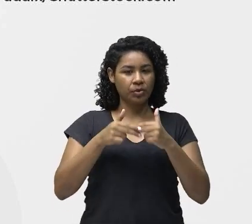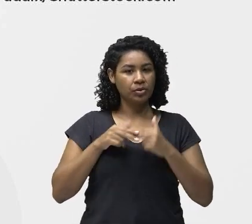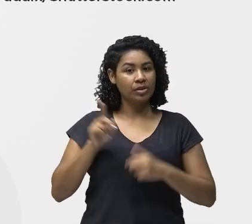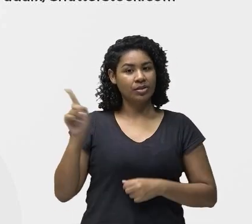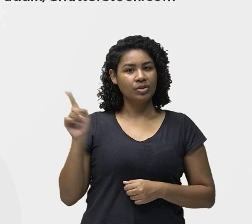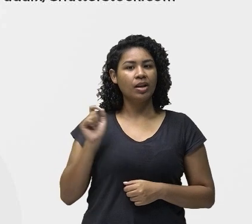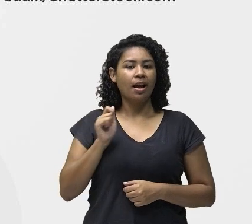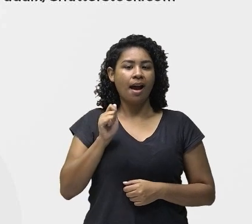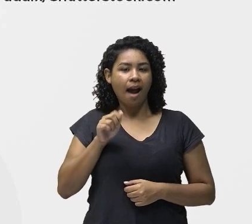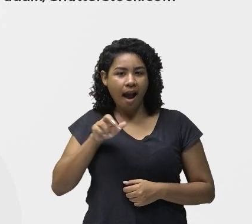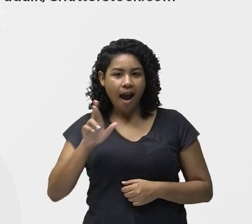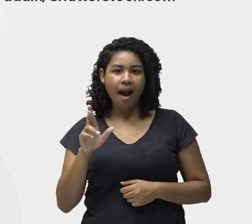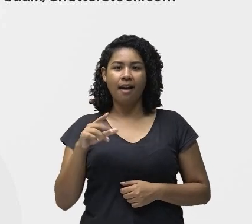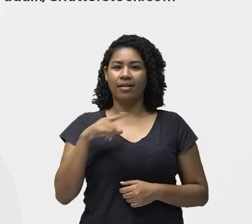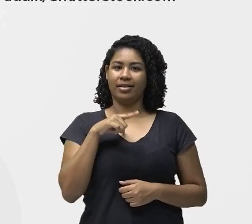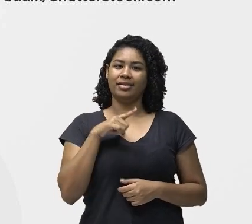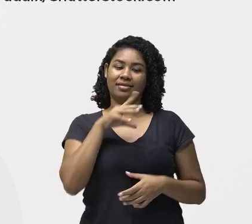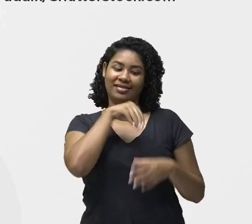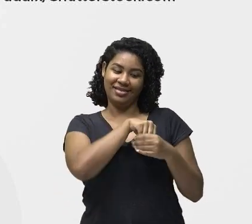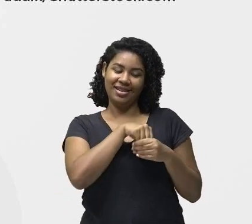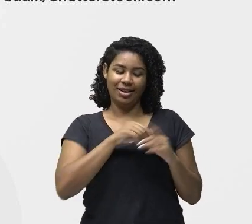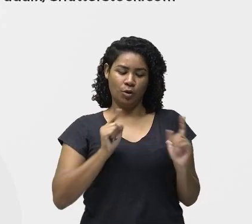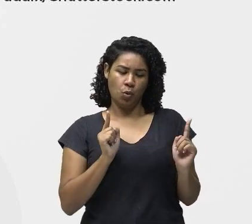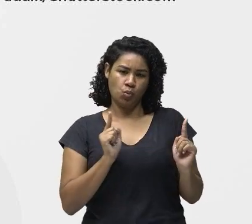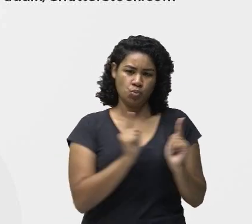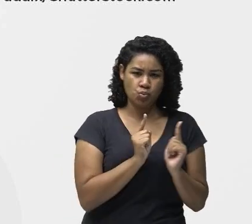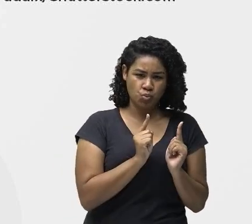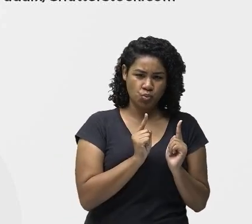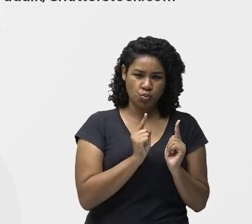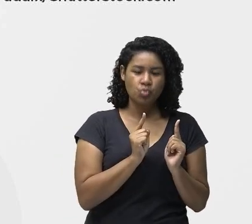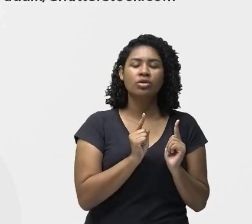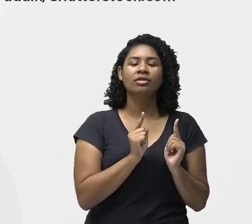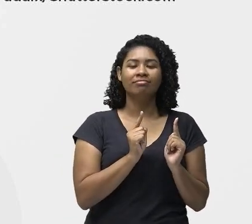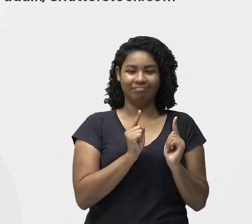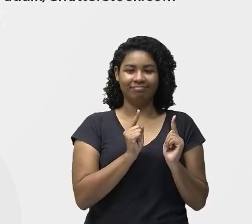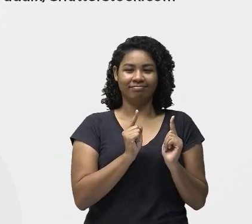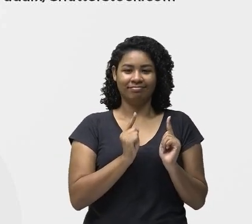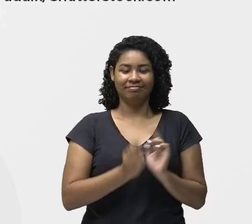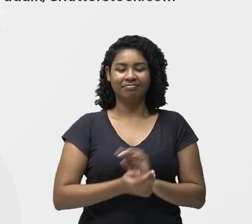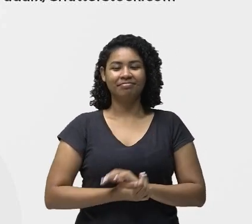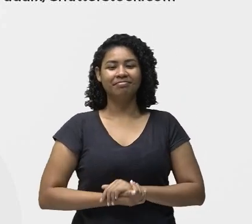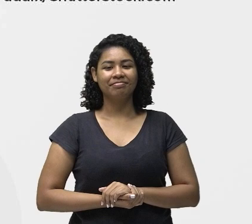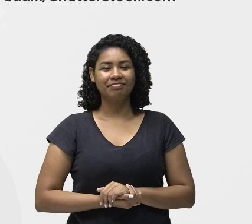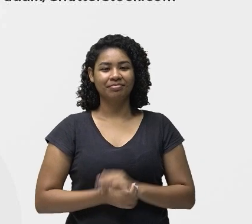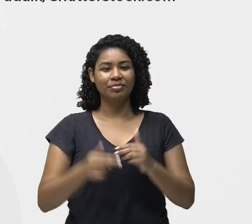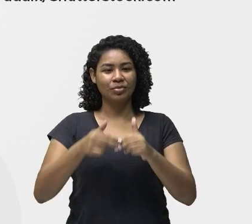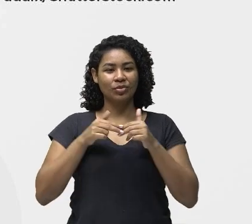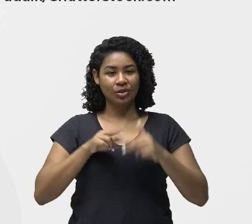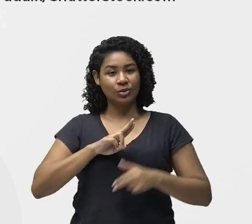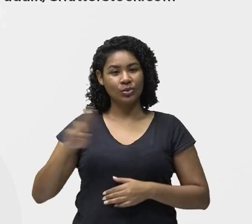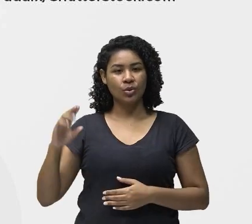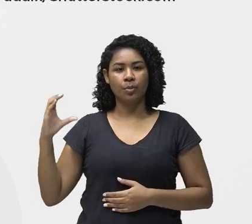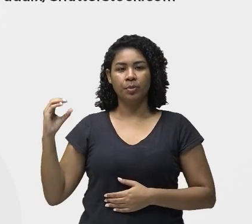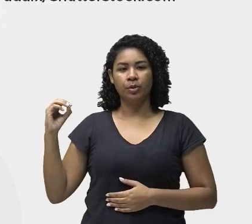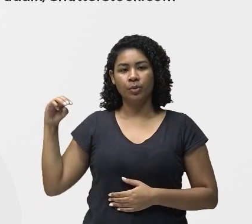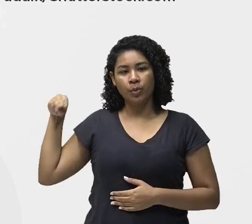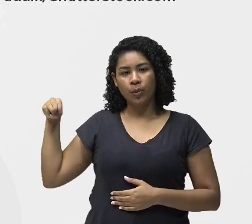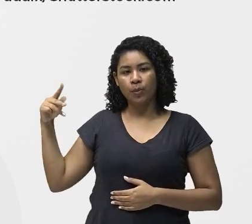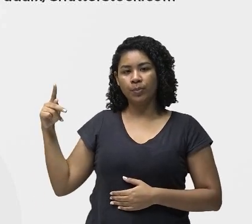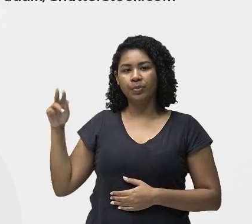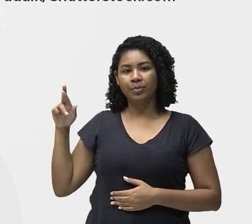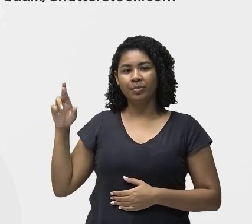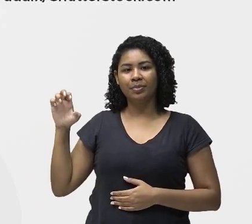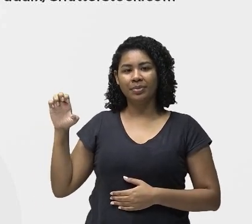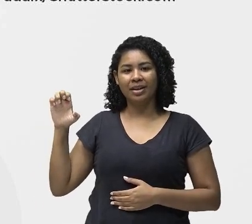quantidade de ar que tem ali. Esse ar está sendo comprimido. Essa propriedade de que o ar pode